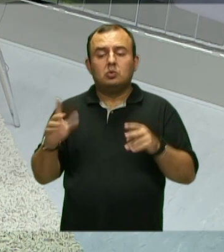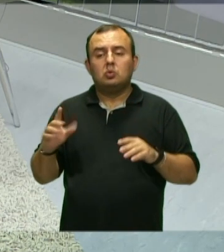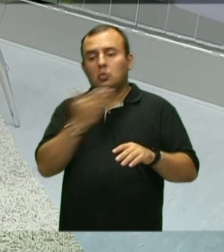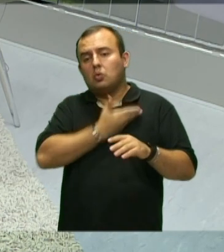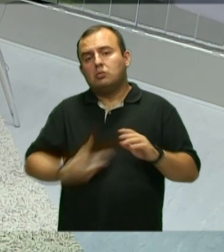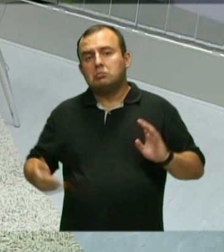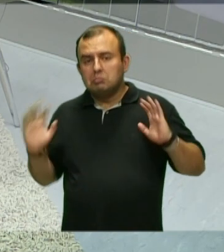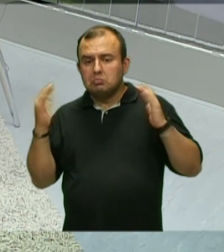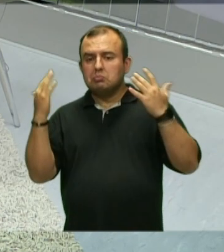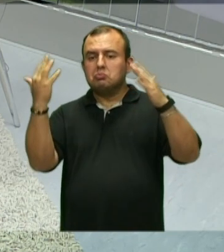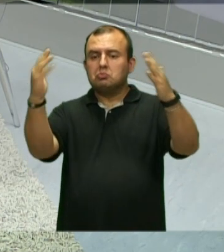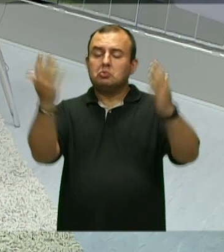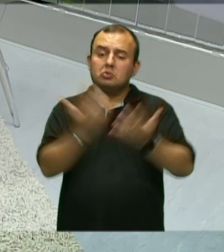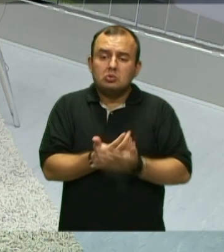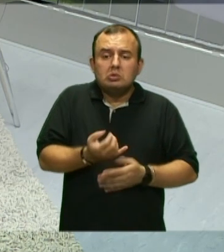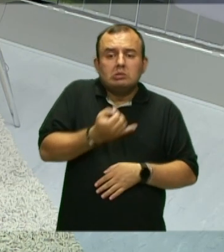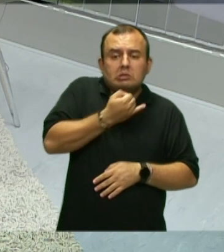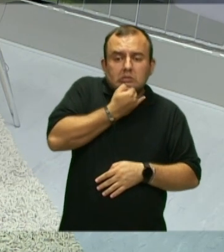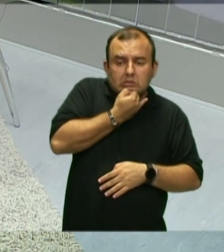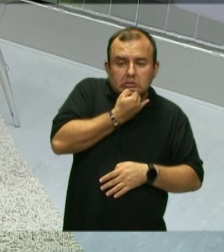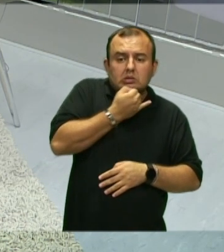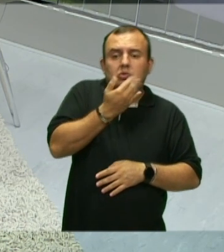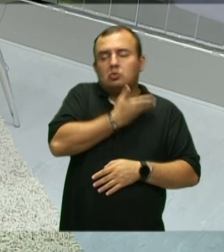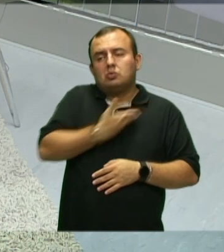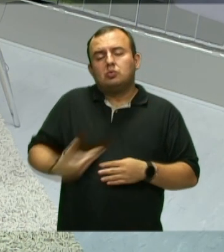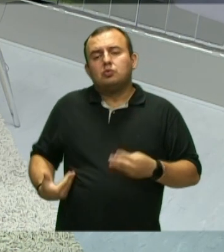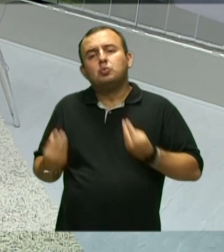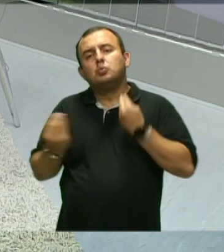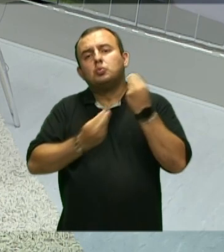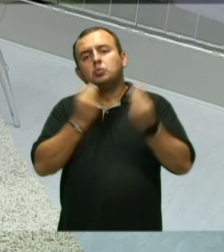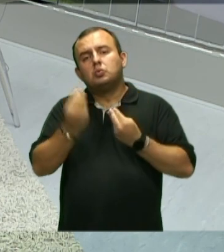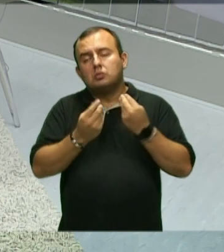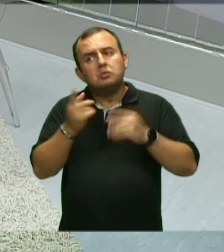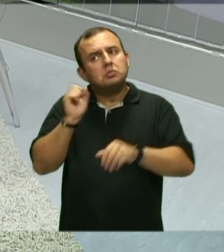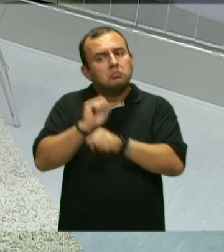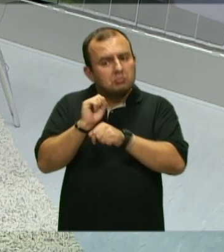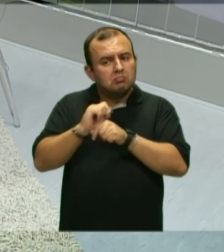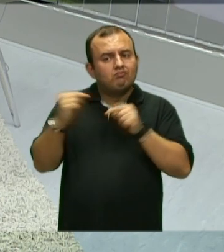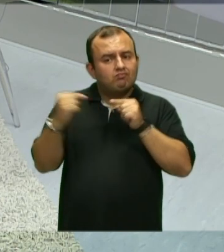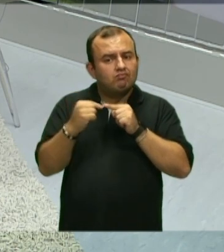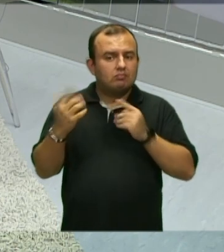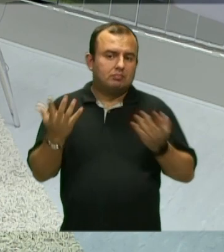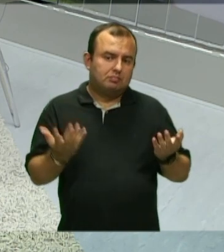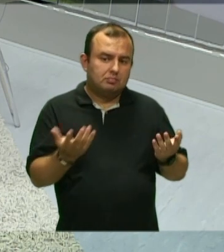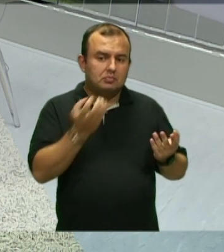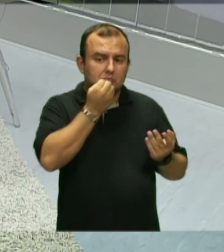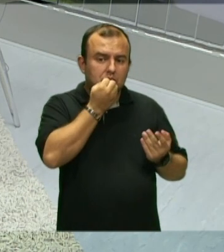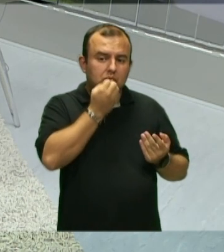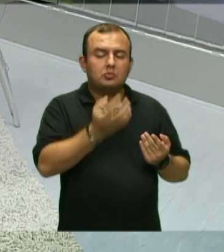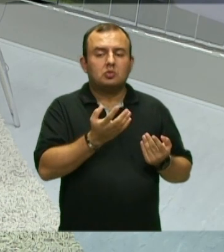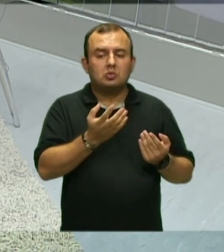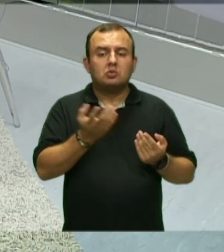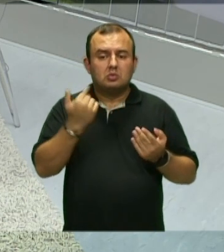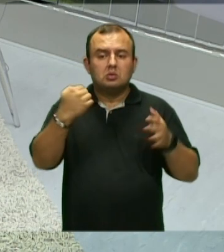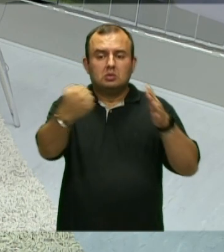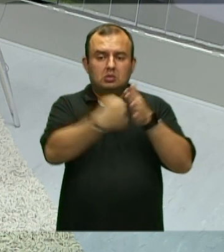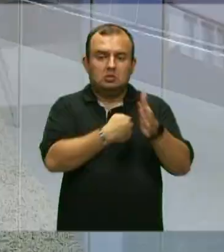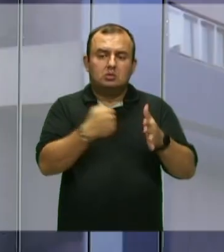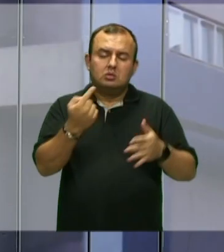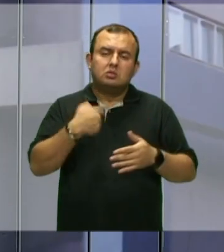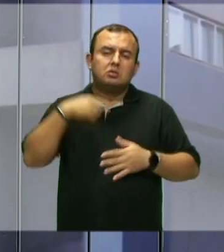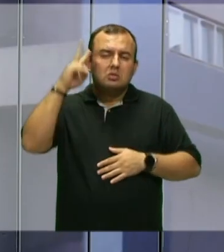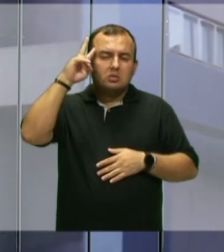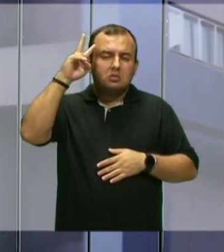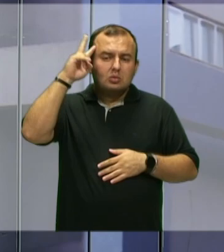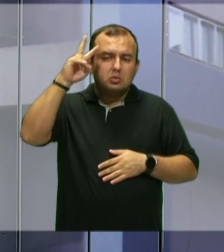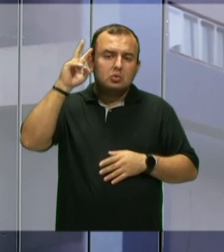o desfecho ou lamentou, ou foi aquilo dentro do esperado? Pois bem, Maurício, foi até bom essa tua pergunta porque me